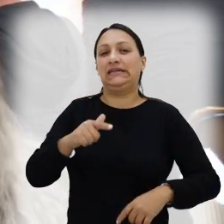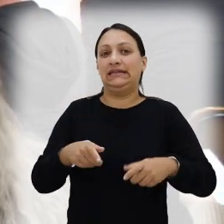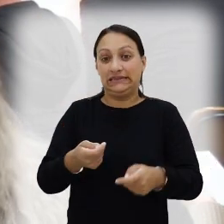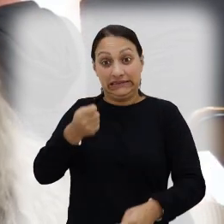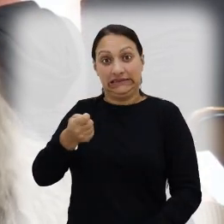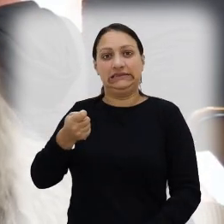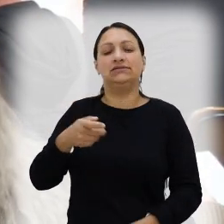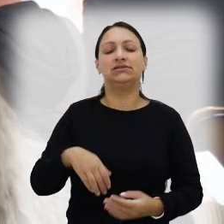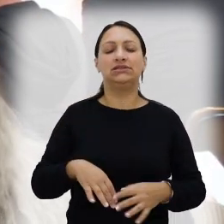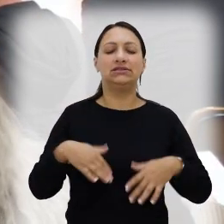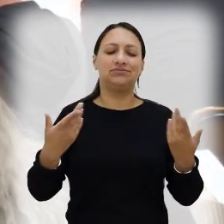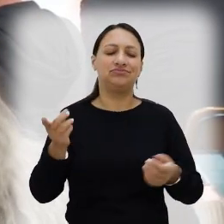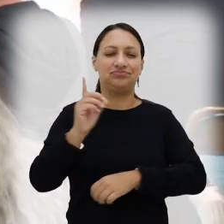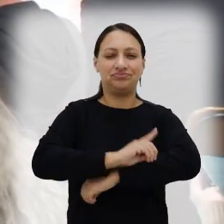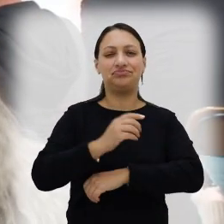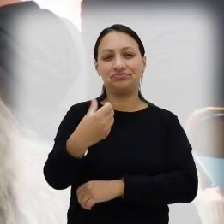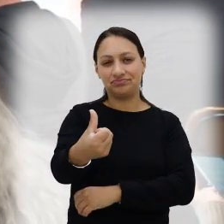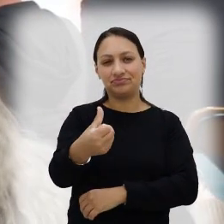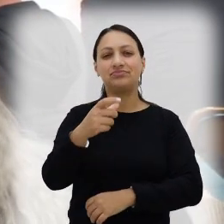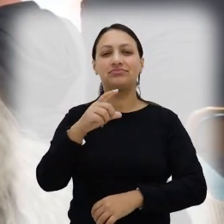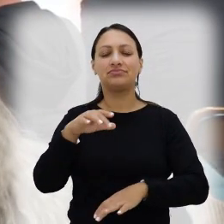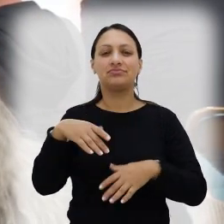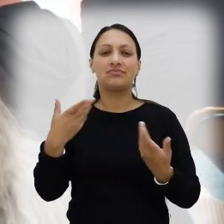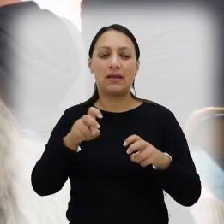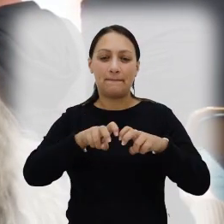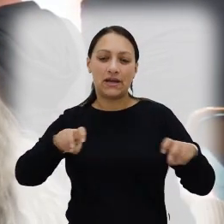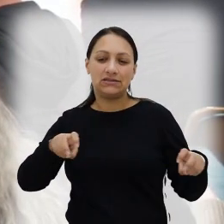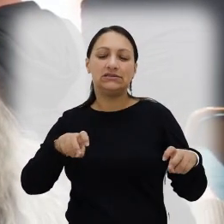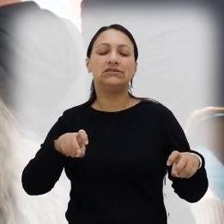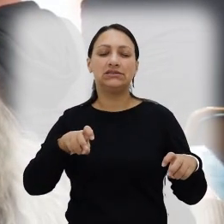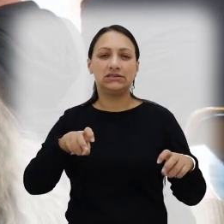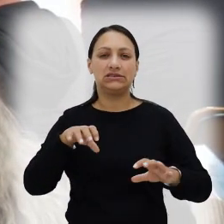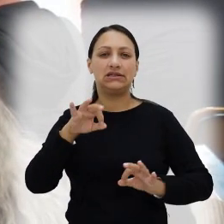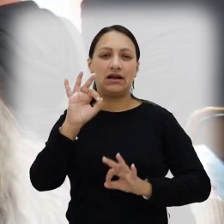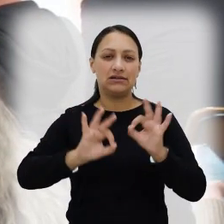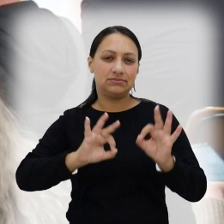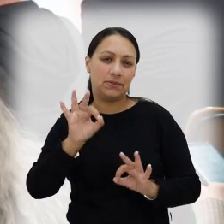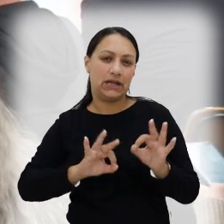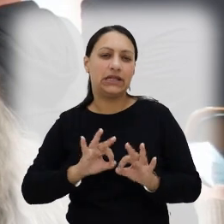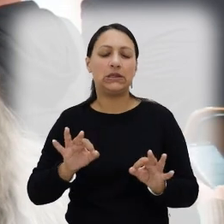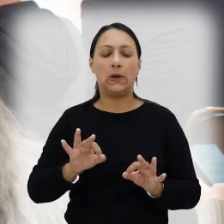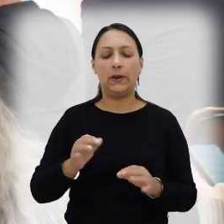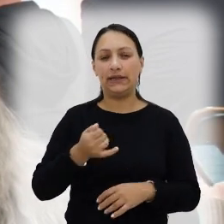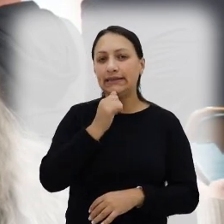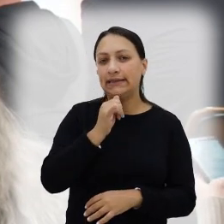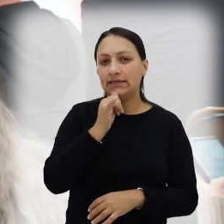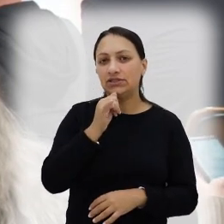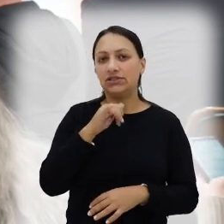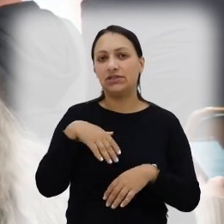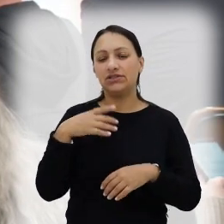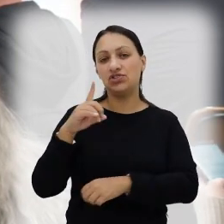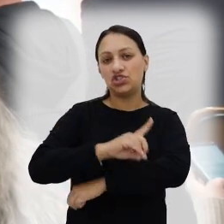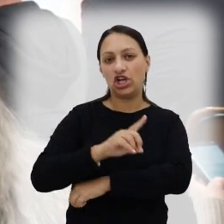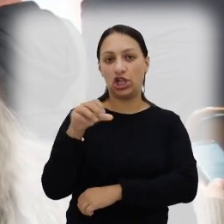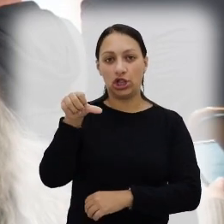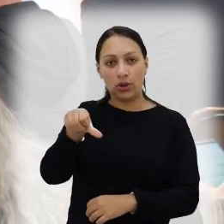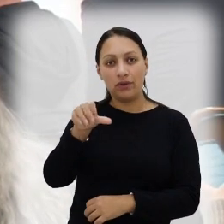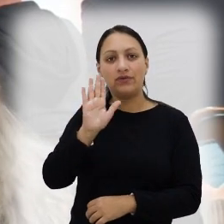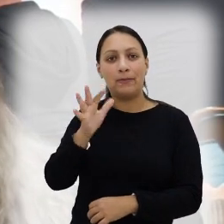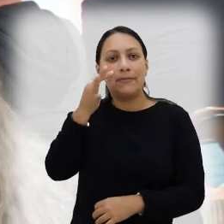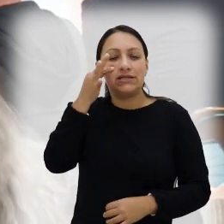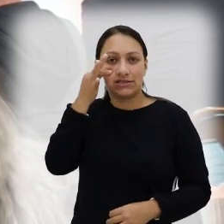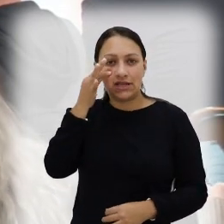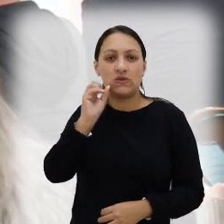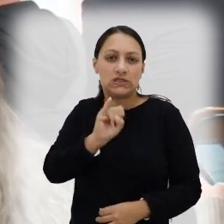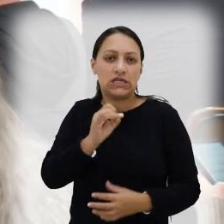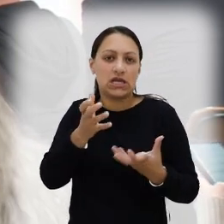Então, dia 6 é uma banca simulada online, tá, gente? Preparatória. E dia 9, daí é presencial. Se já quiserem